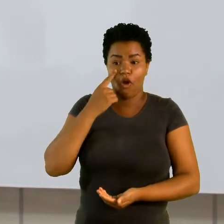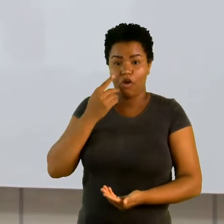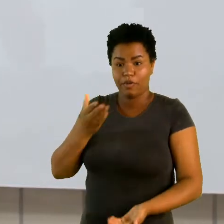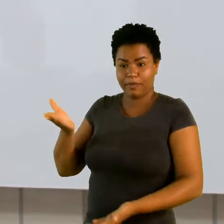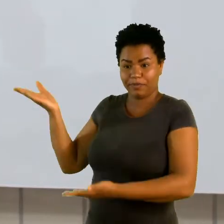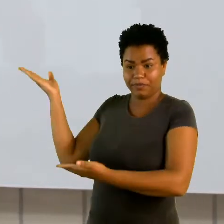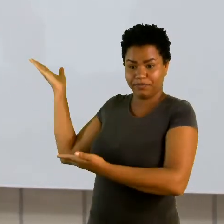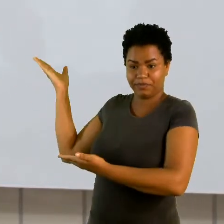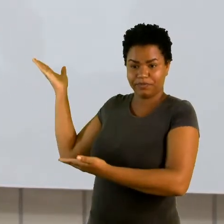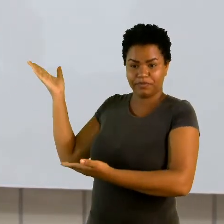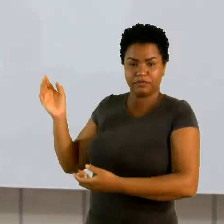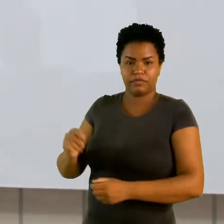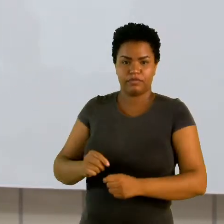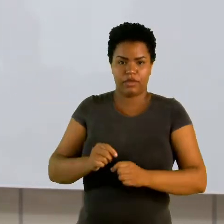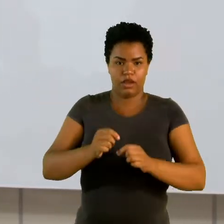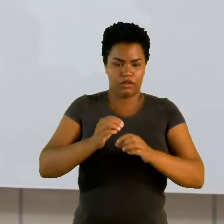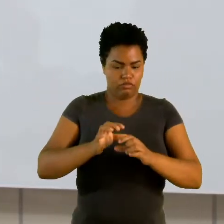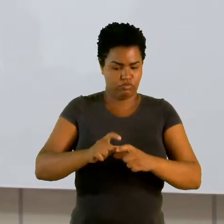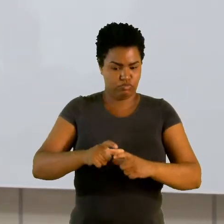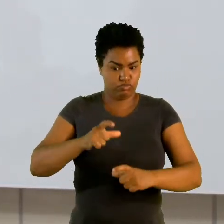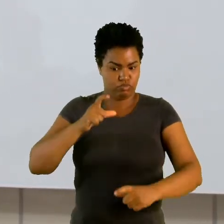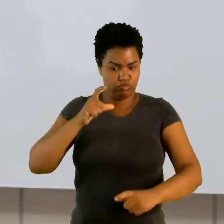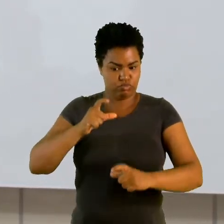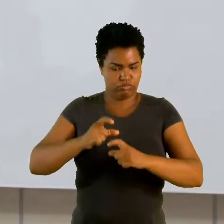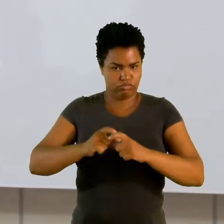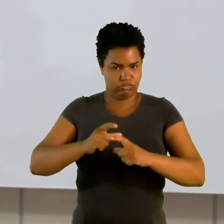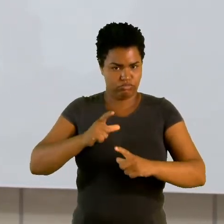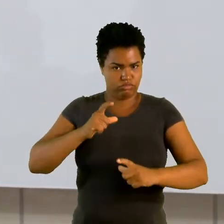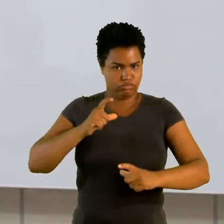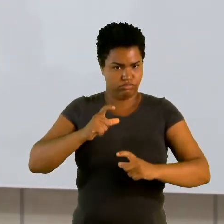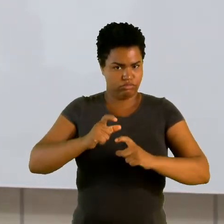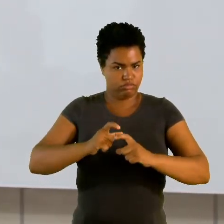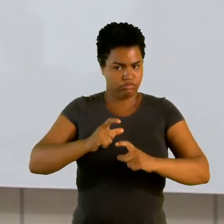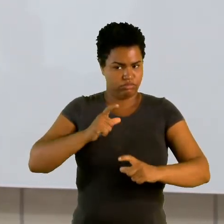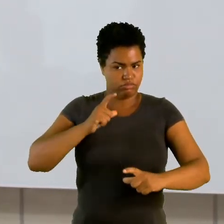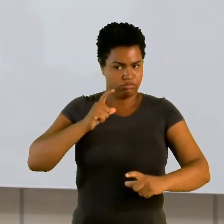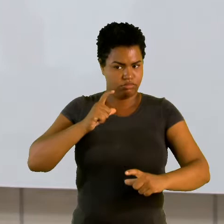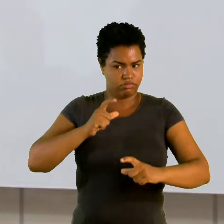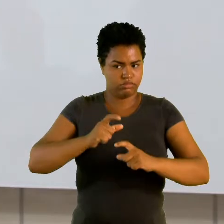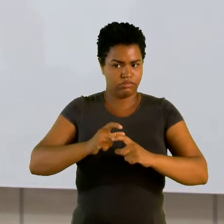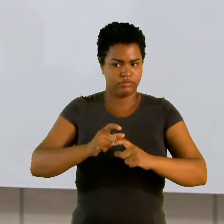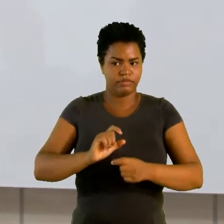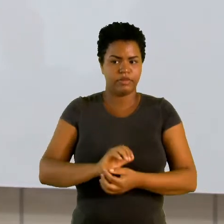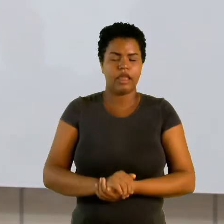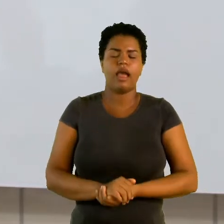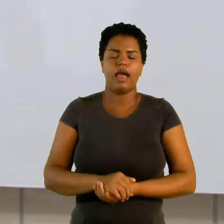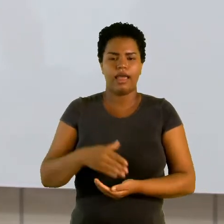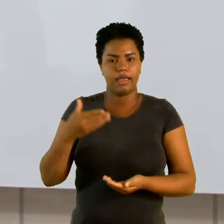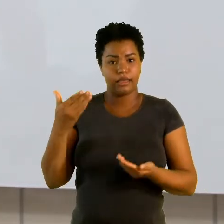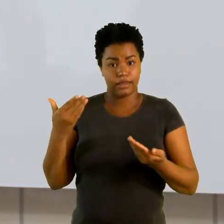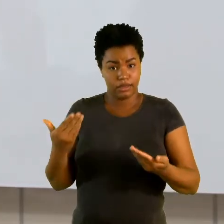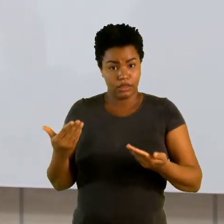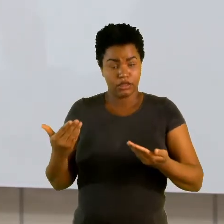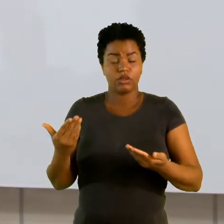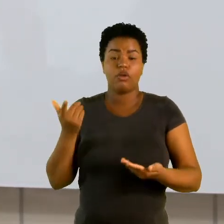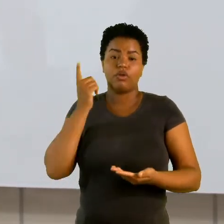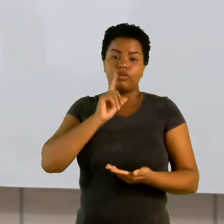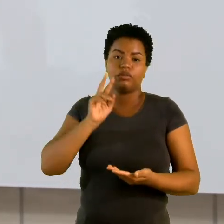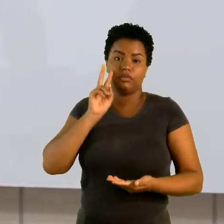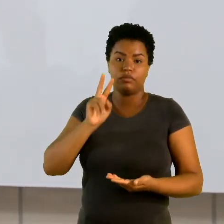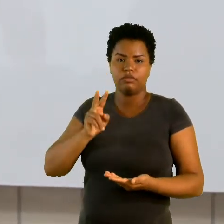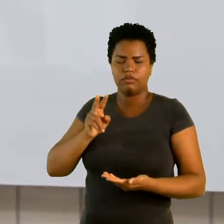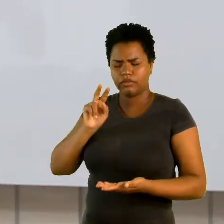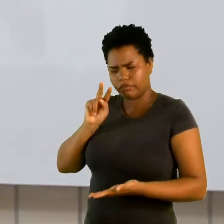ele aumenta as lentes e através desse aqui que a gente vai conseguir vê-los,